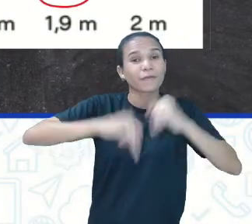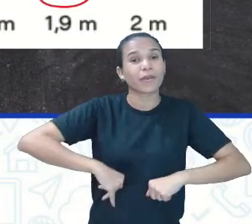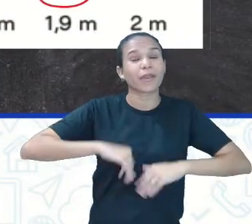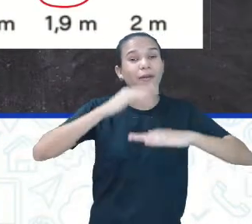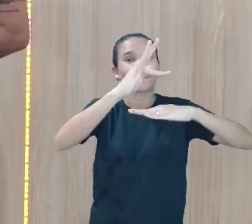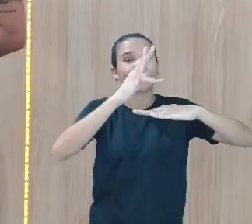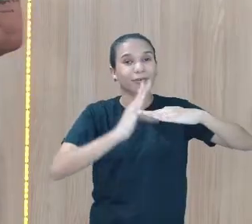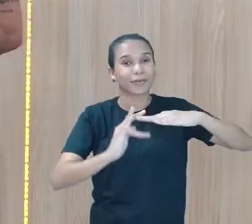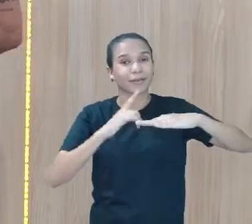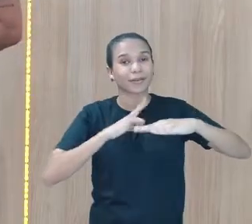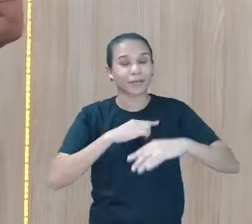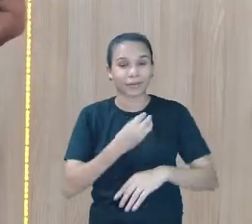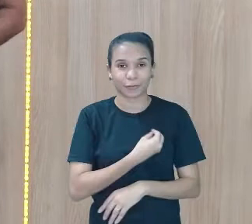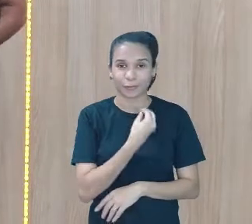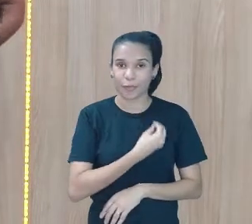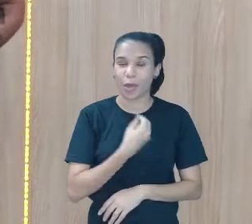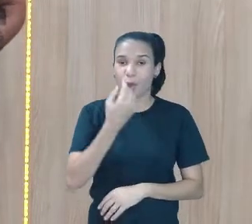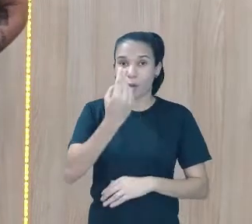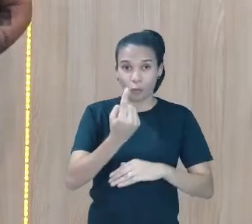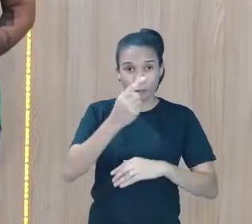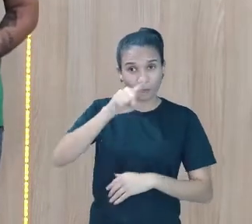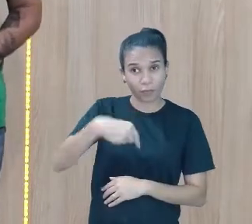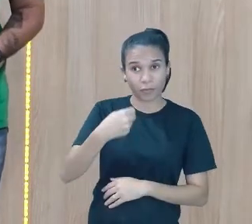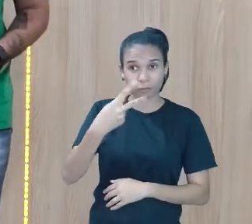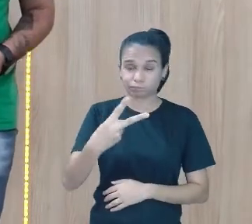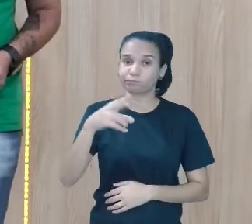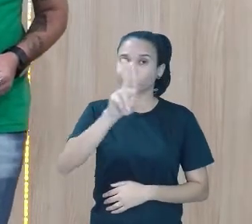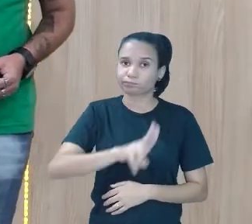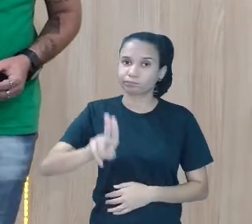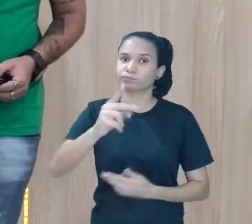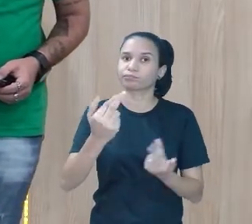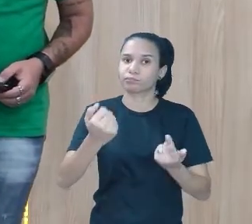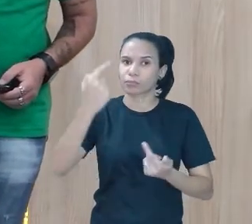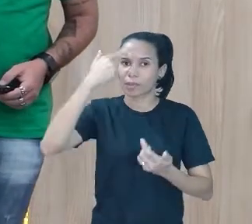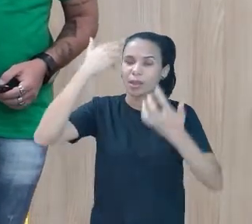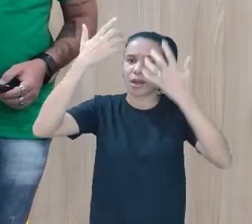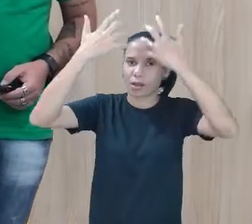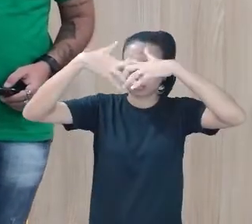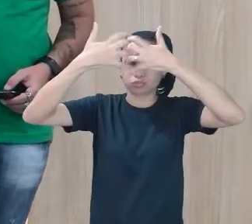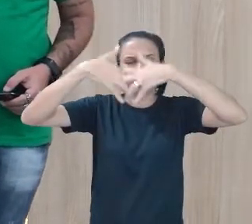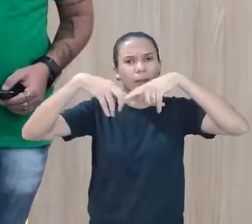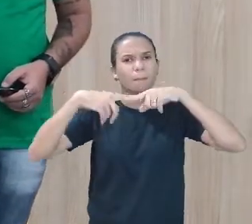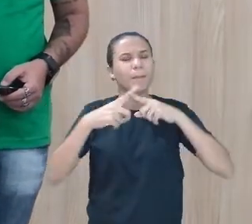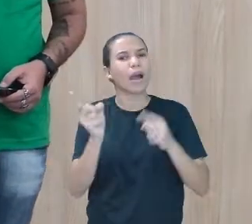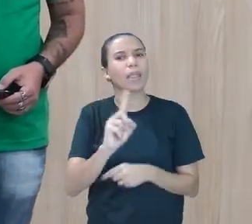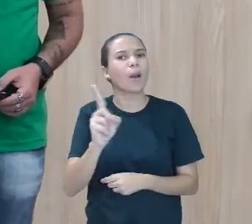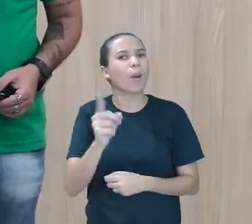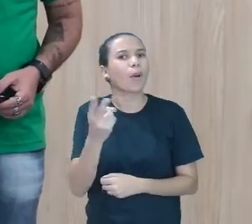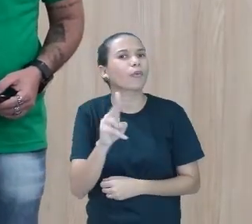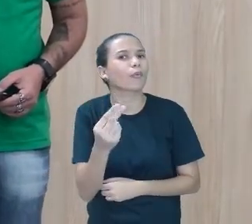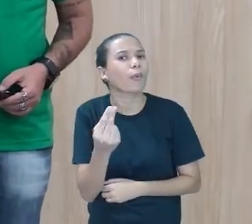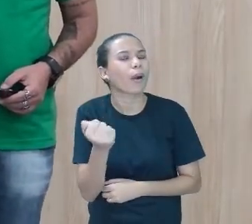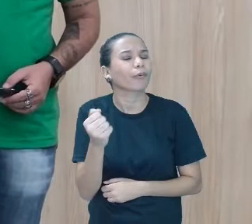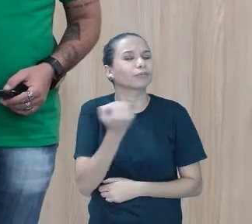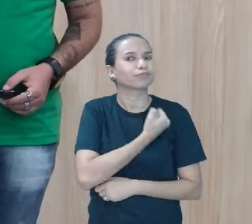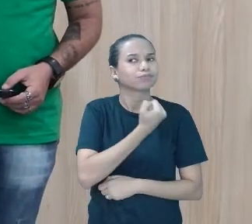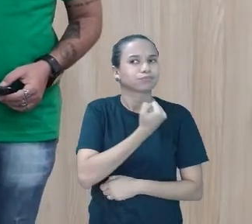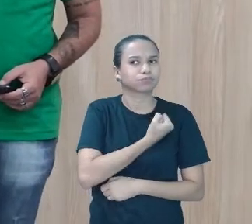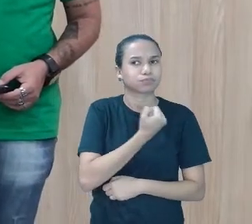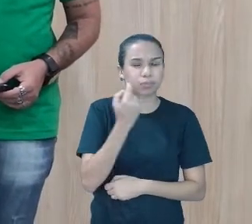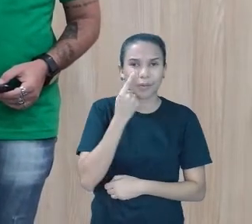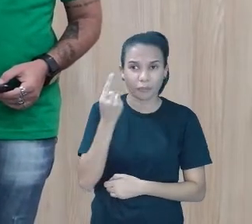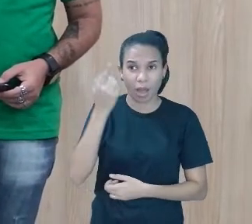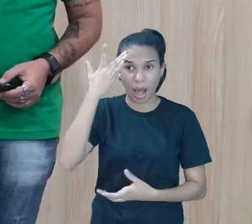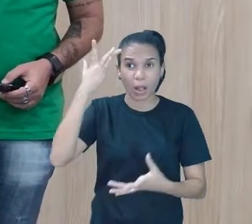que falta, que é 1 sobre 2, eu vou usar o mesmo raciocínio, só que eu não vou usar o mesmo número. Percebe